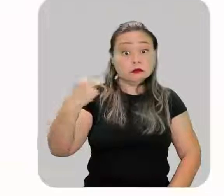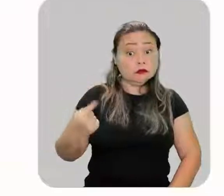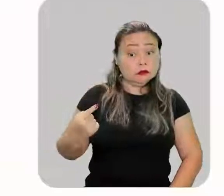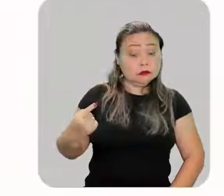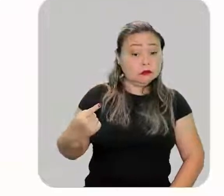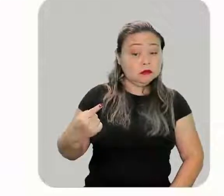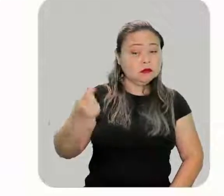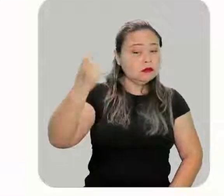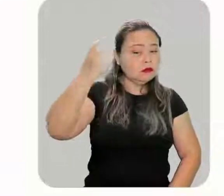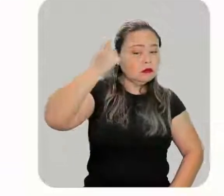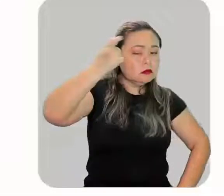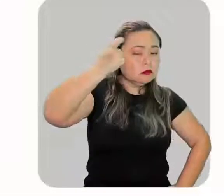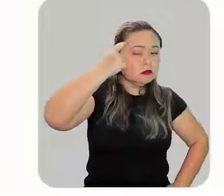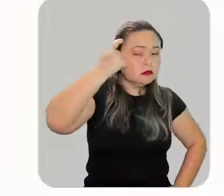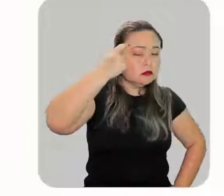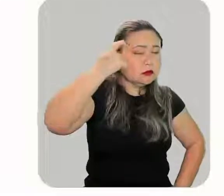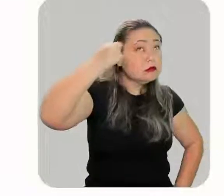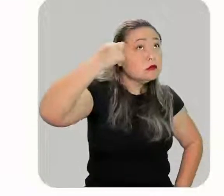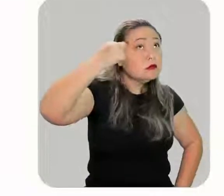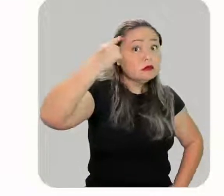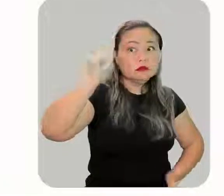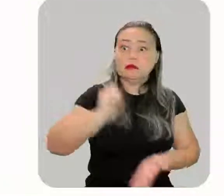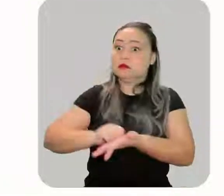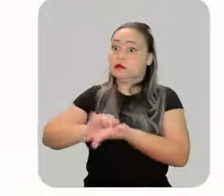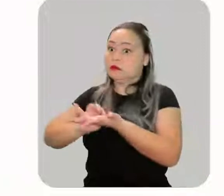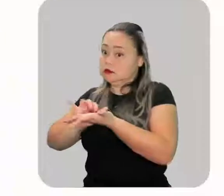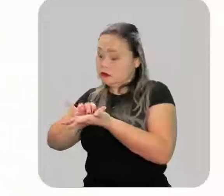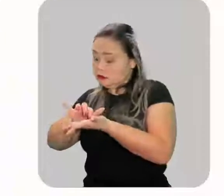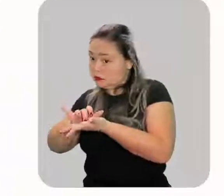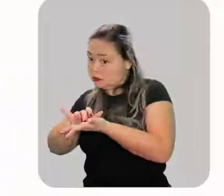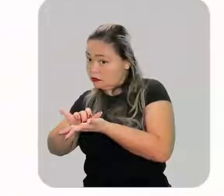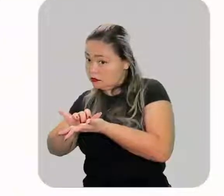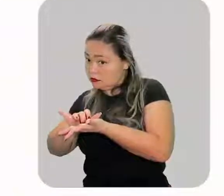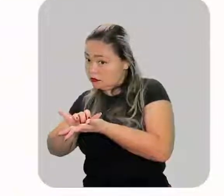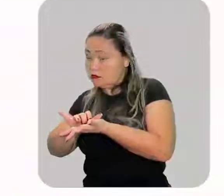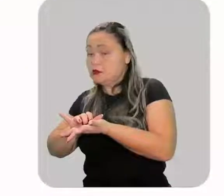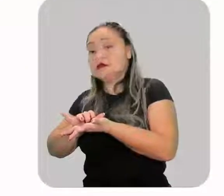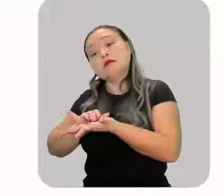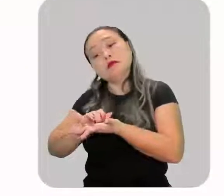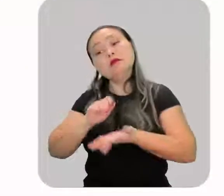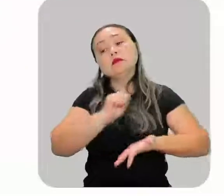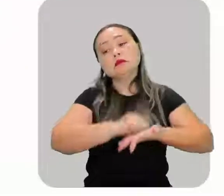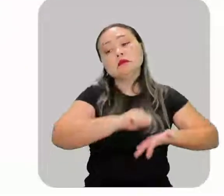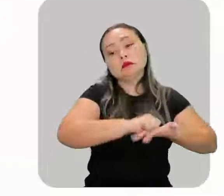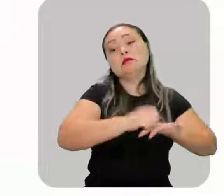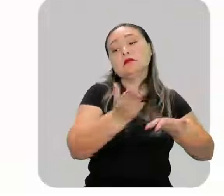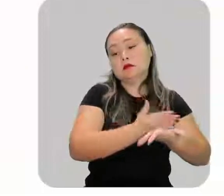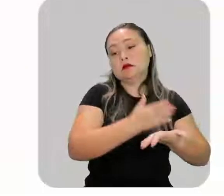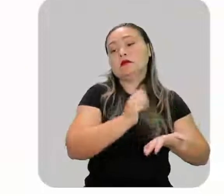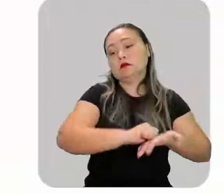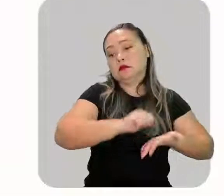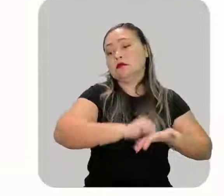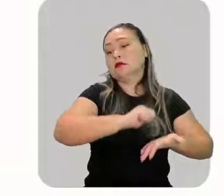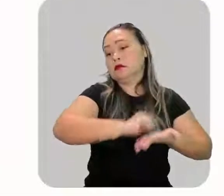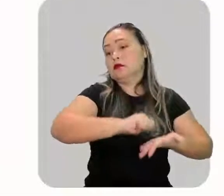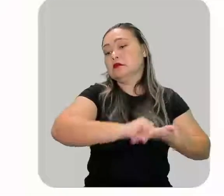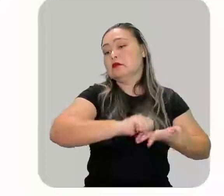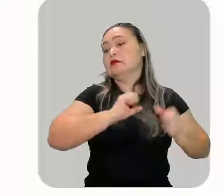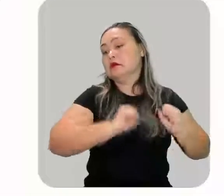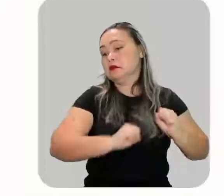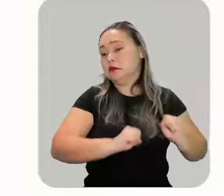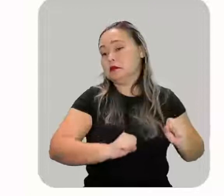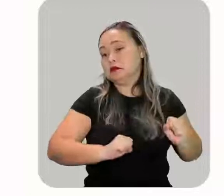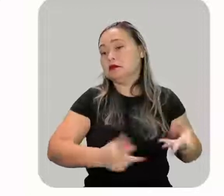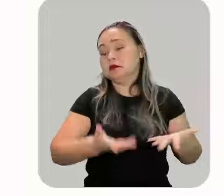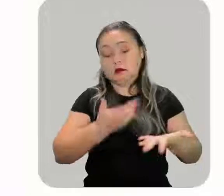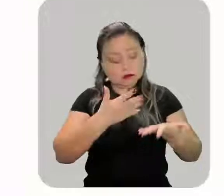tá? Mentalmente. Não é na calculadora mente, não. Mas pode ser no cadernalmente, né? Cadernalmente. Quer colocar